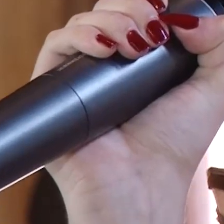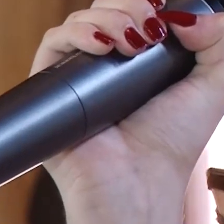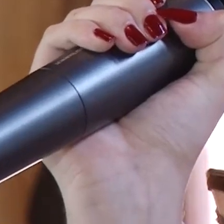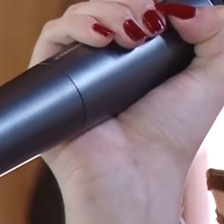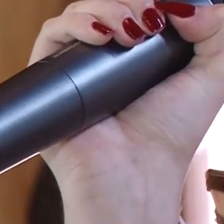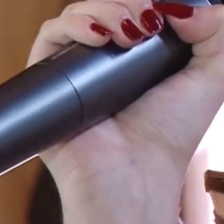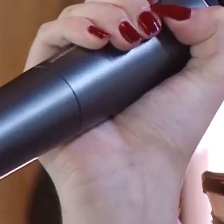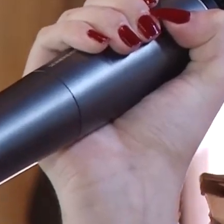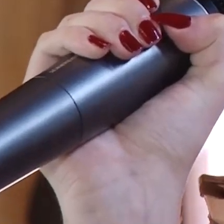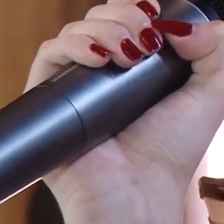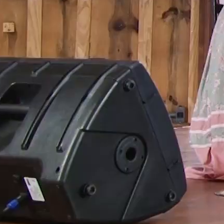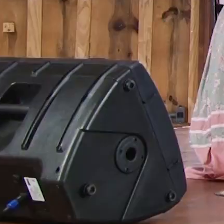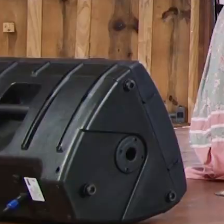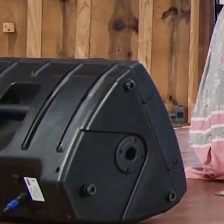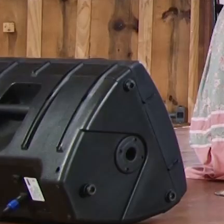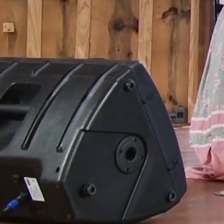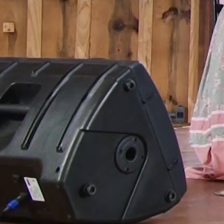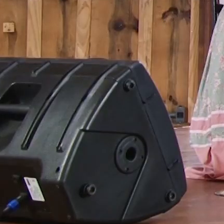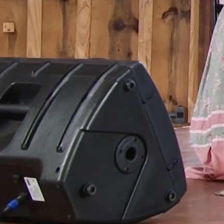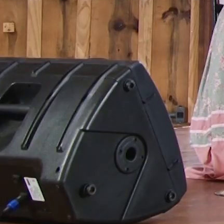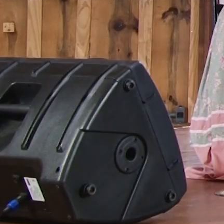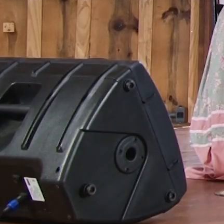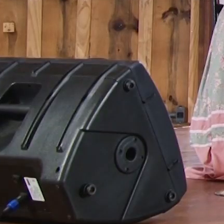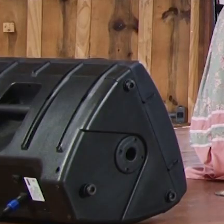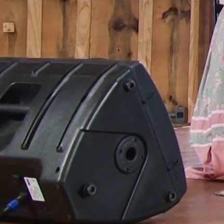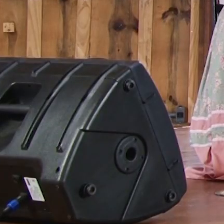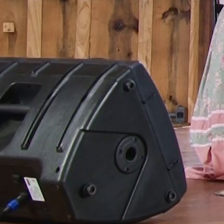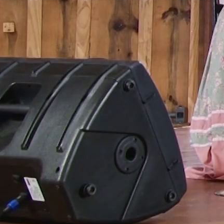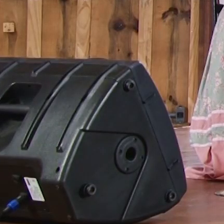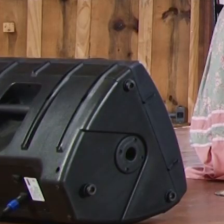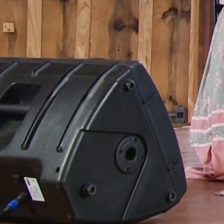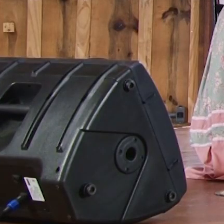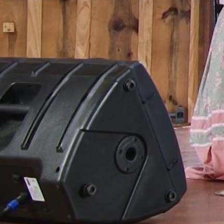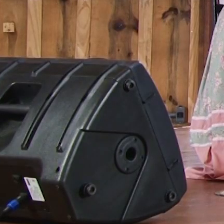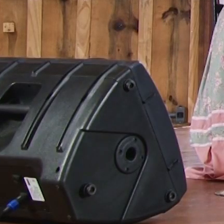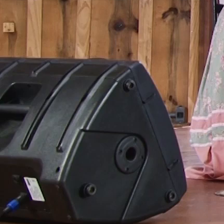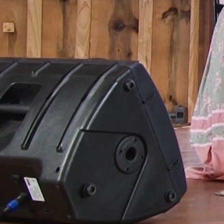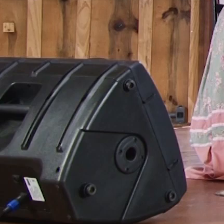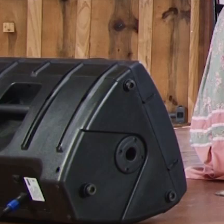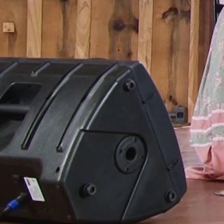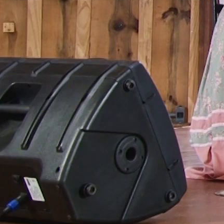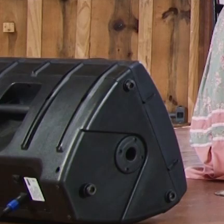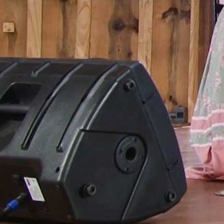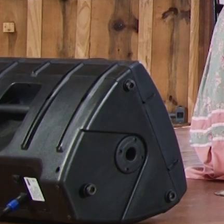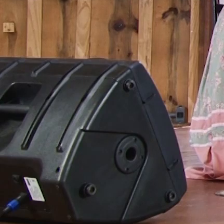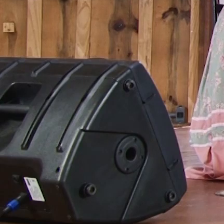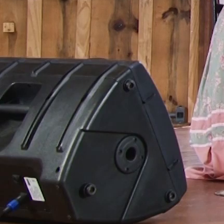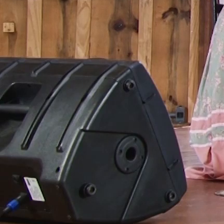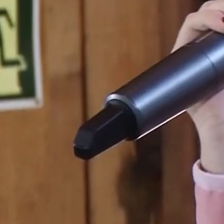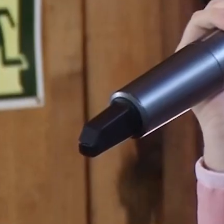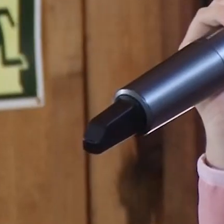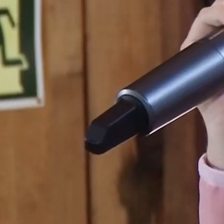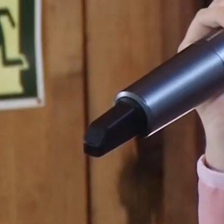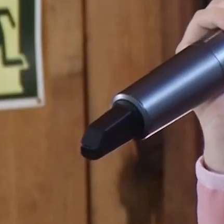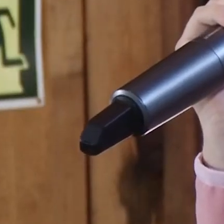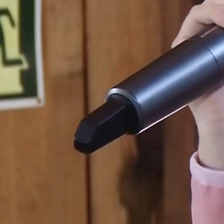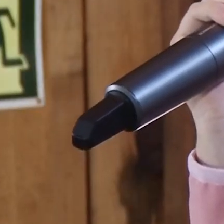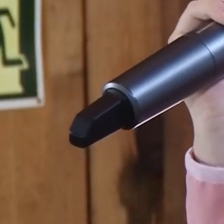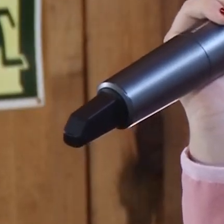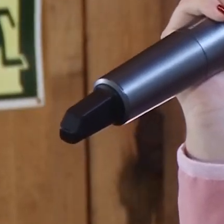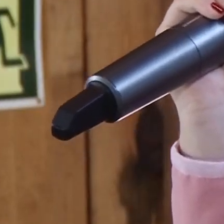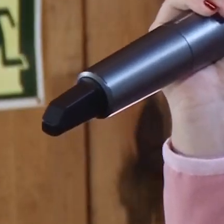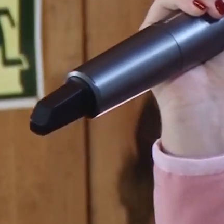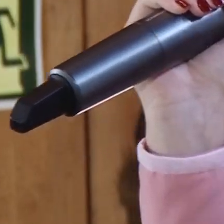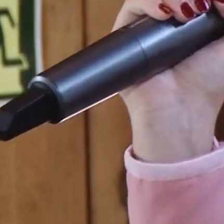da cianinha linda flor.